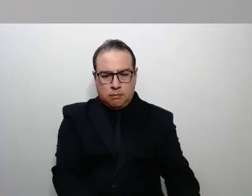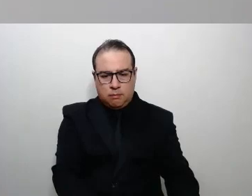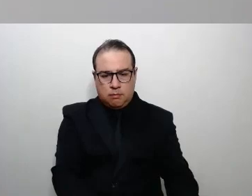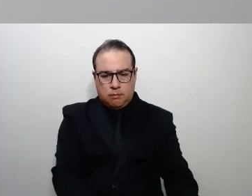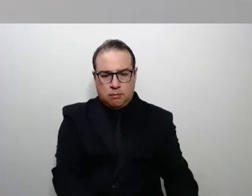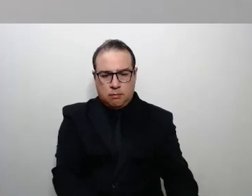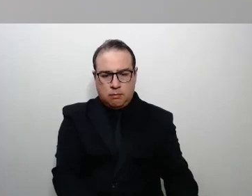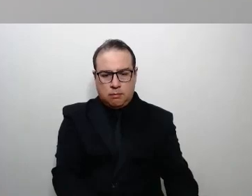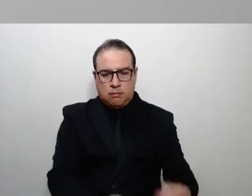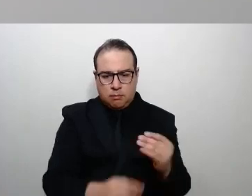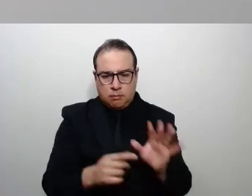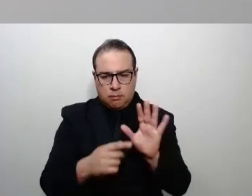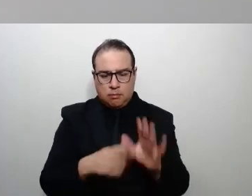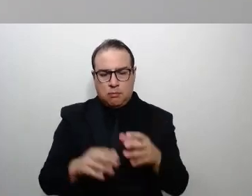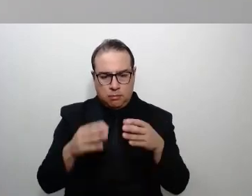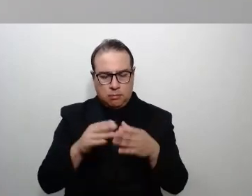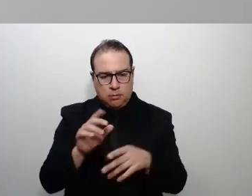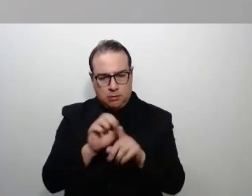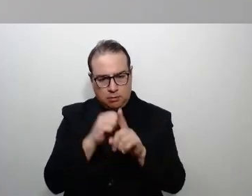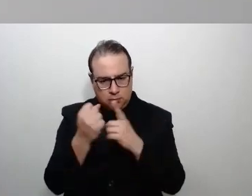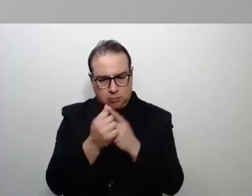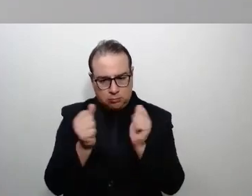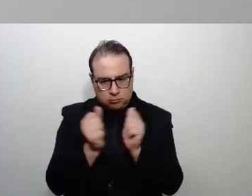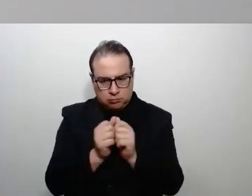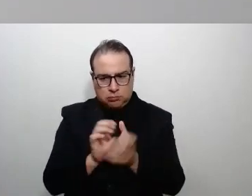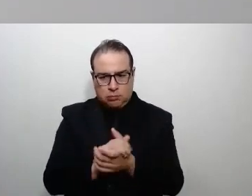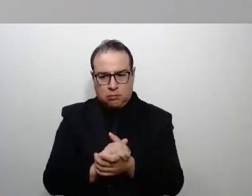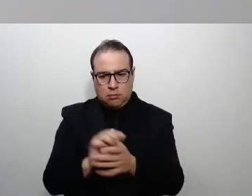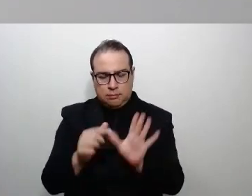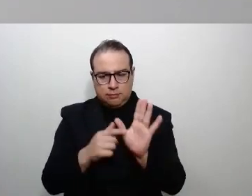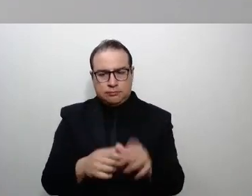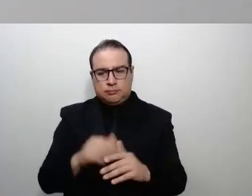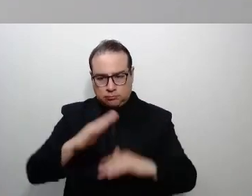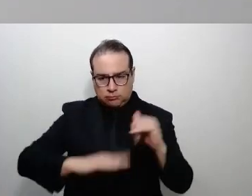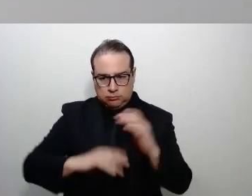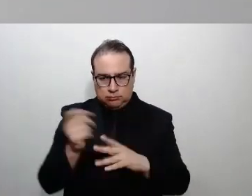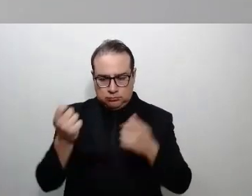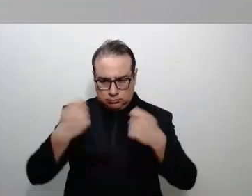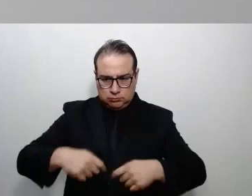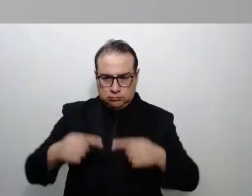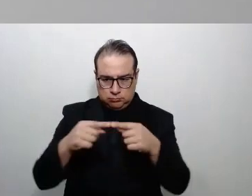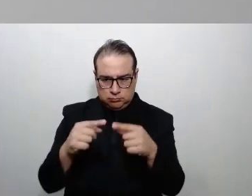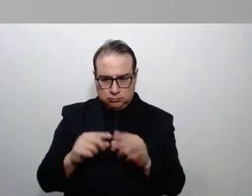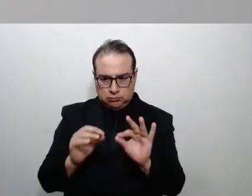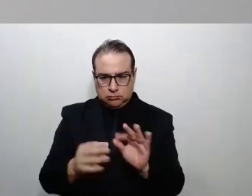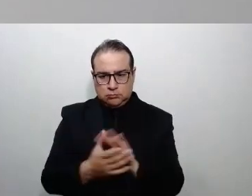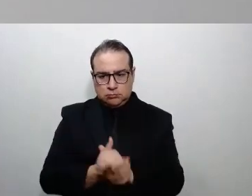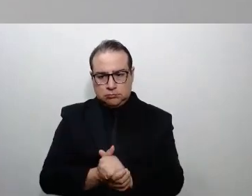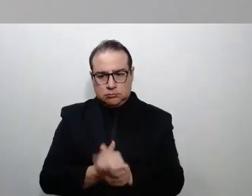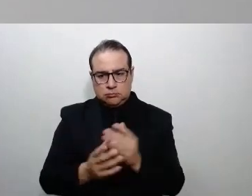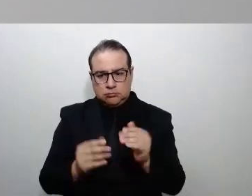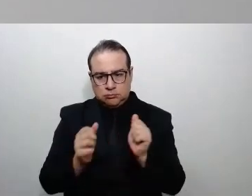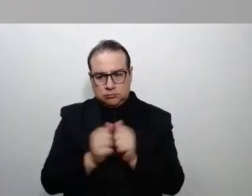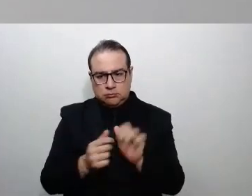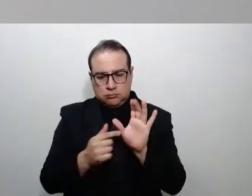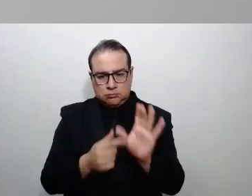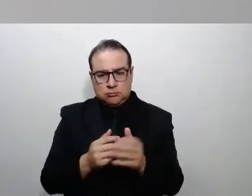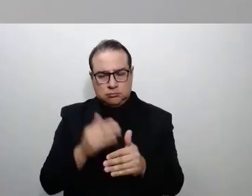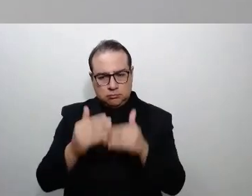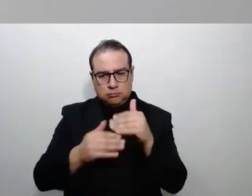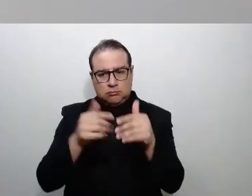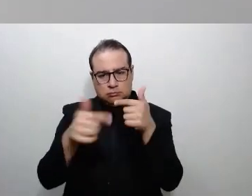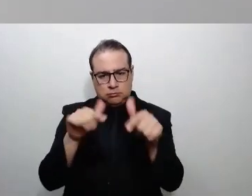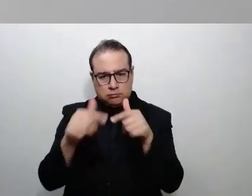obter os benefícios sociais vai poder se capacitar vai poder ser encaminhado para o